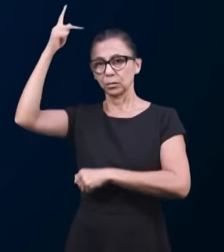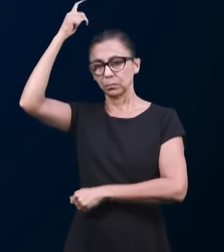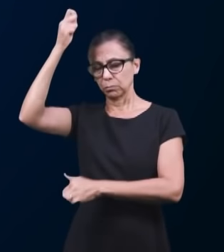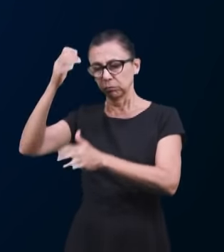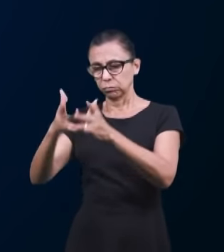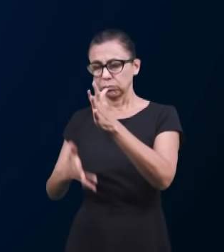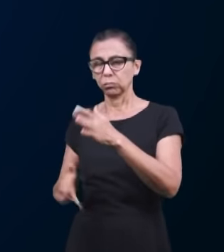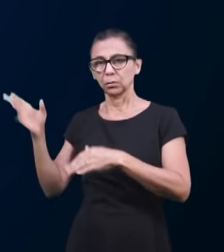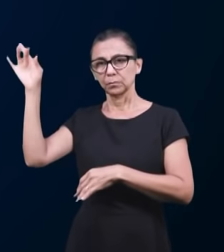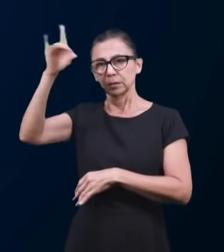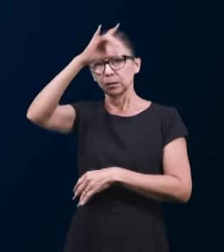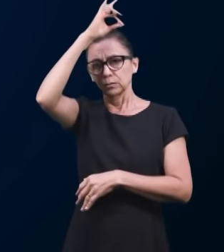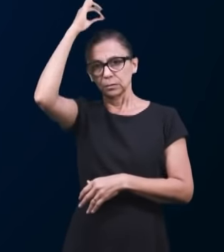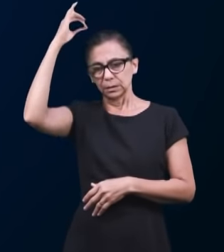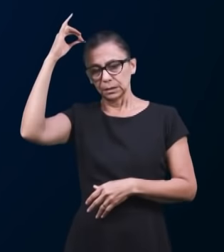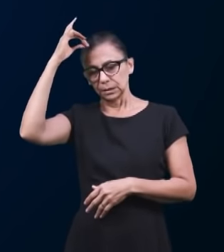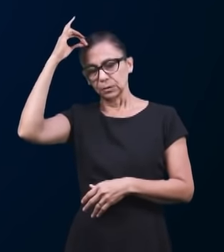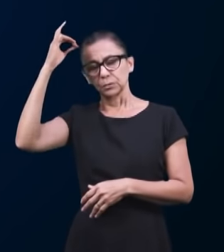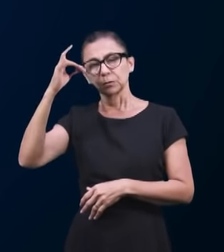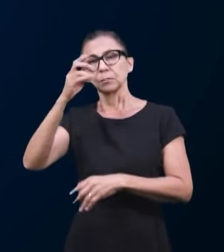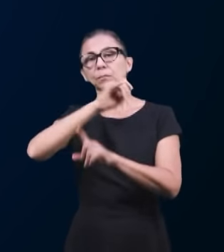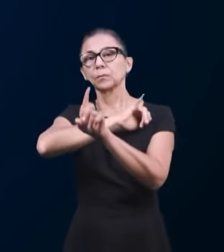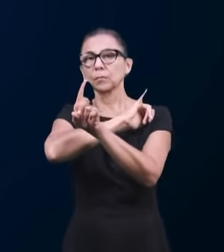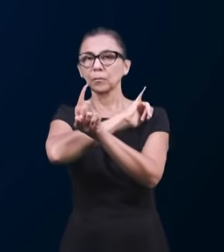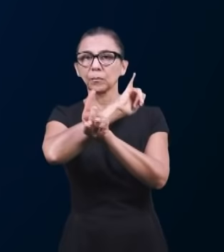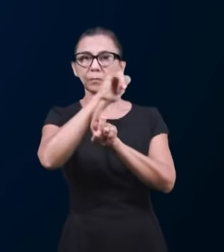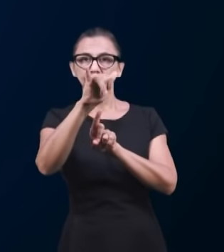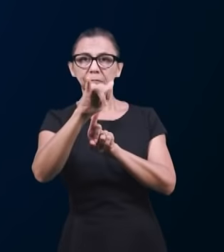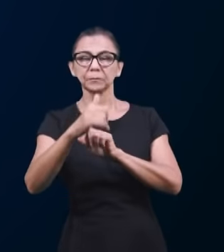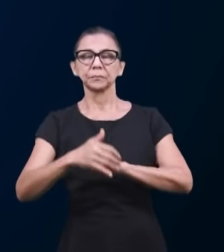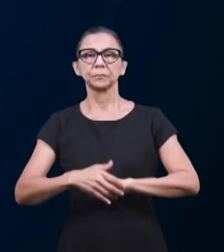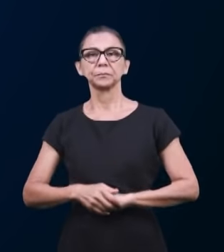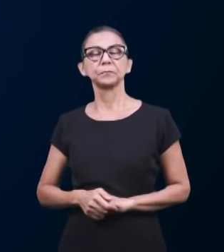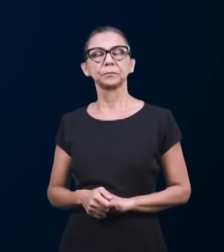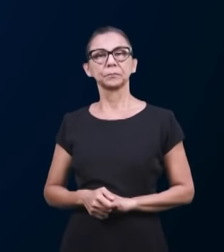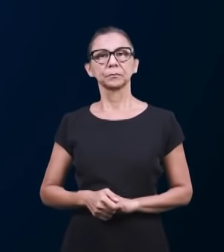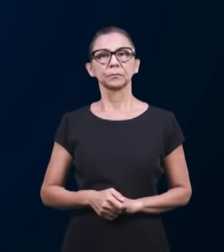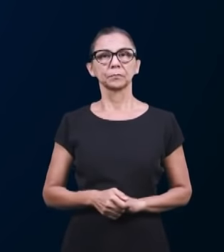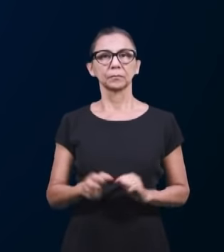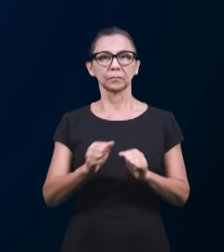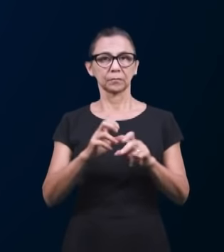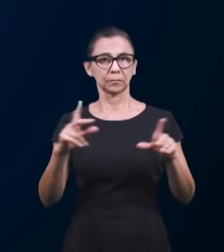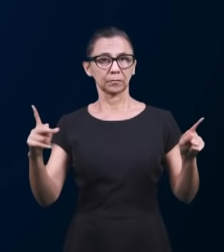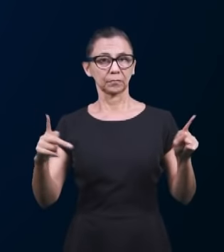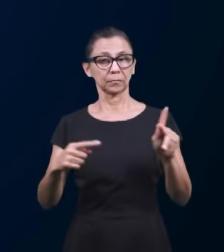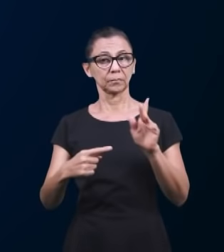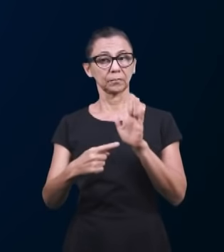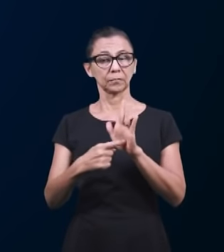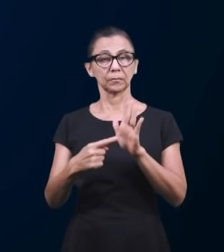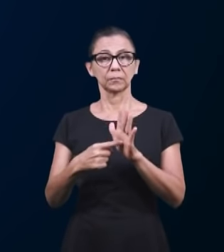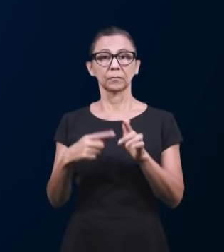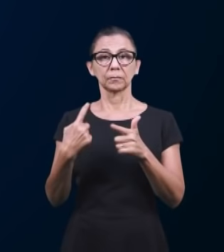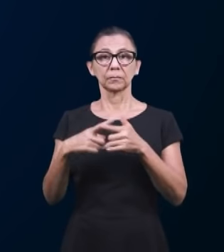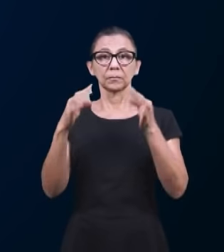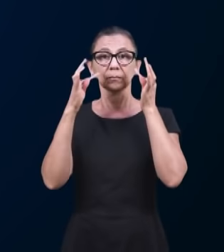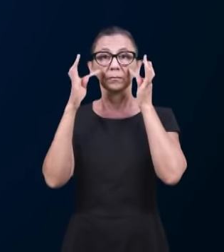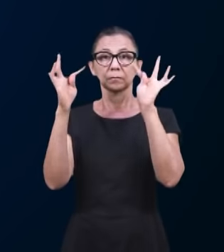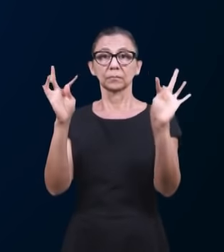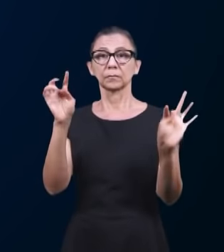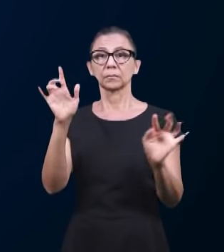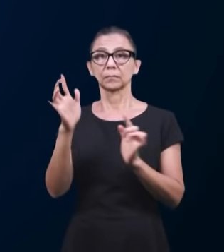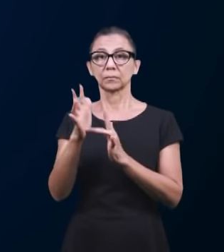profetizar, como diz aqui no final do versículo 10 do capítulo 19 de Apocalipse, que diz: porque o testemunho